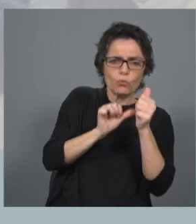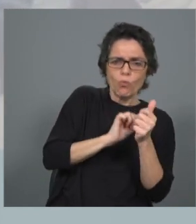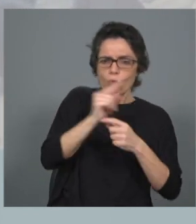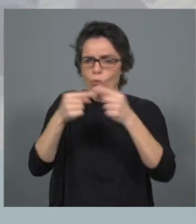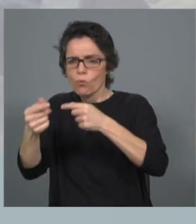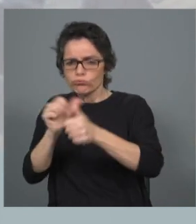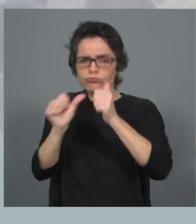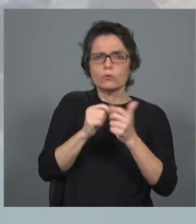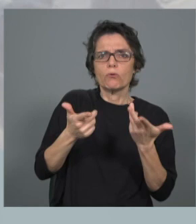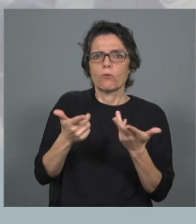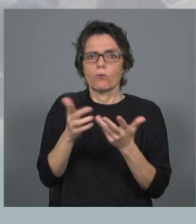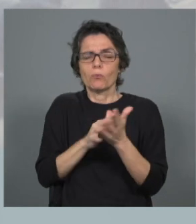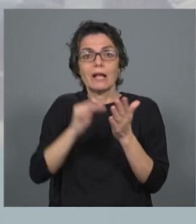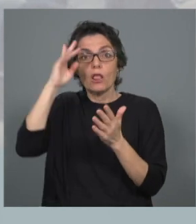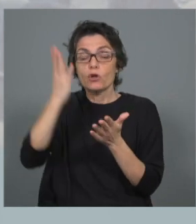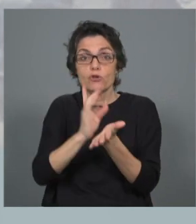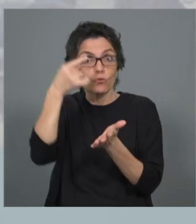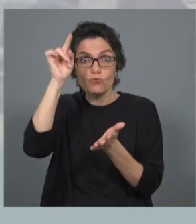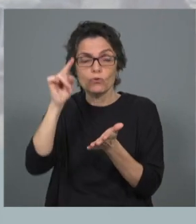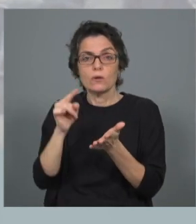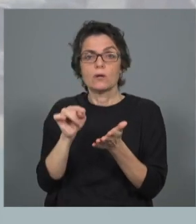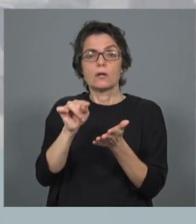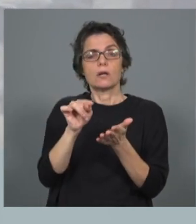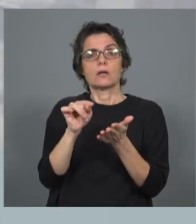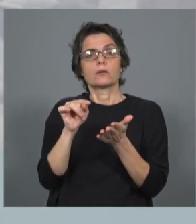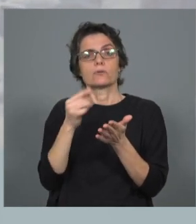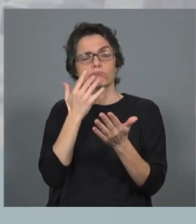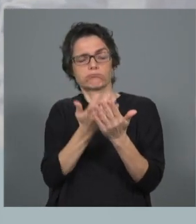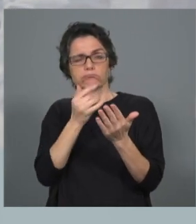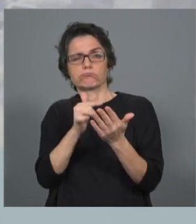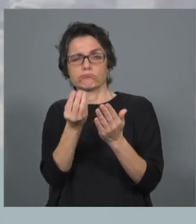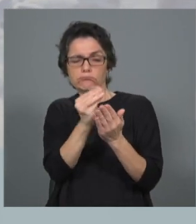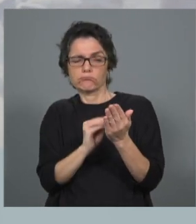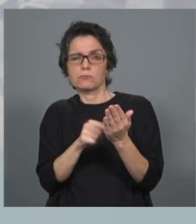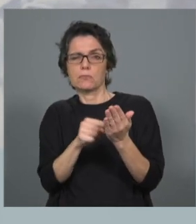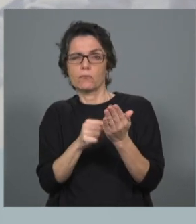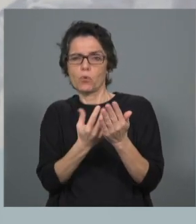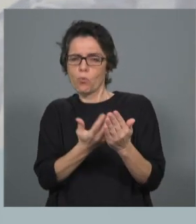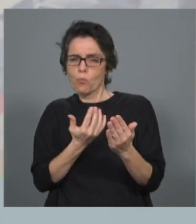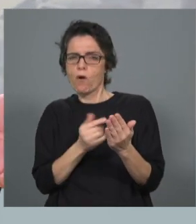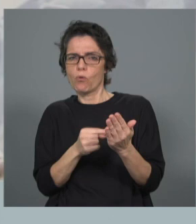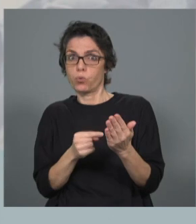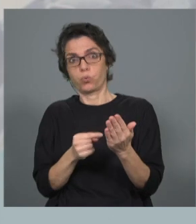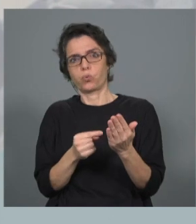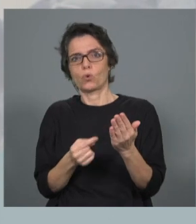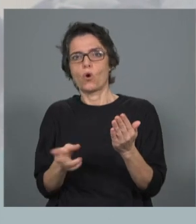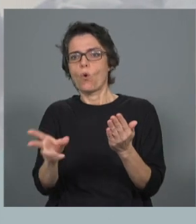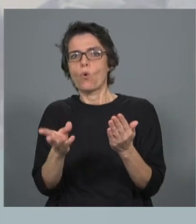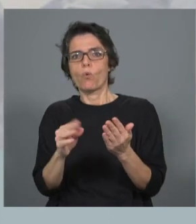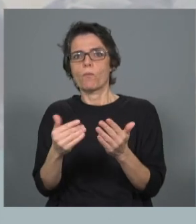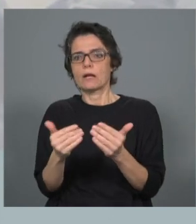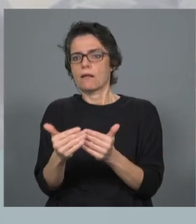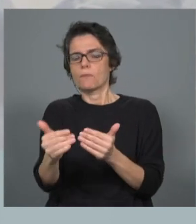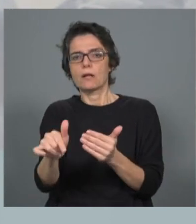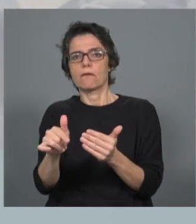mas se vê na própria força de composição dos livros mais recentes, que ganham sempre com